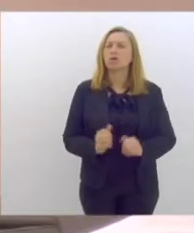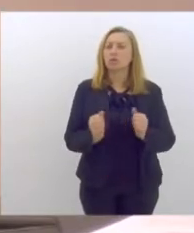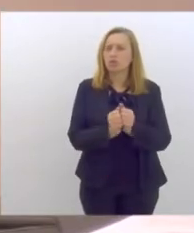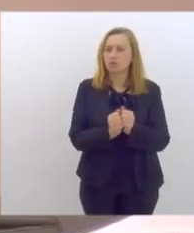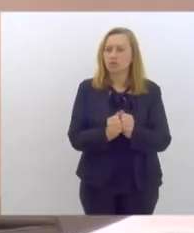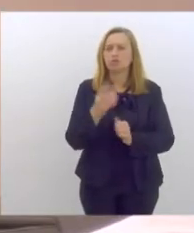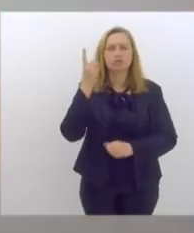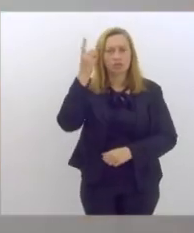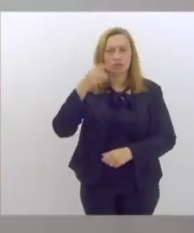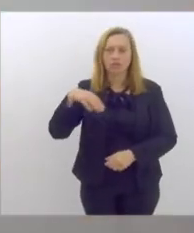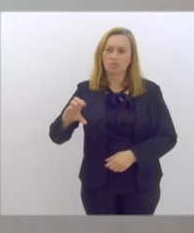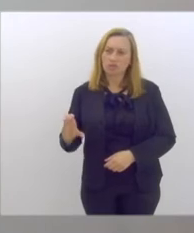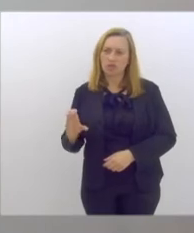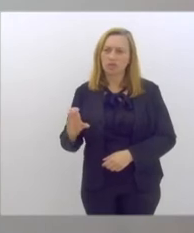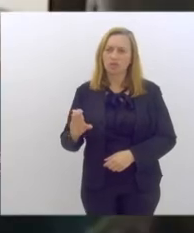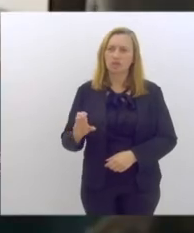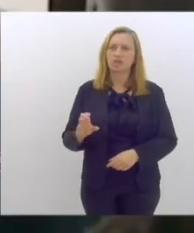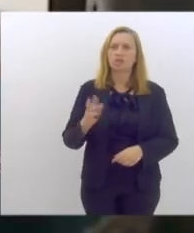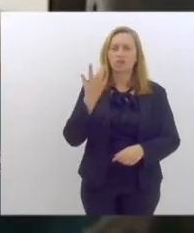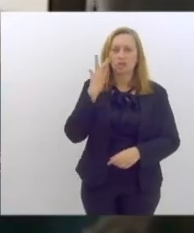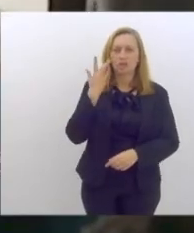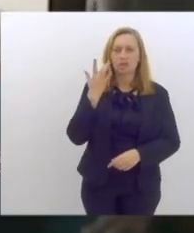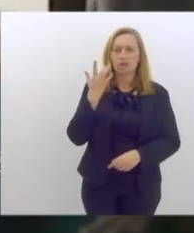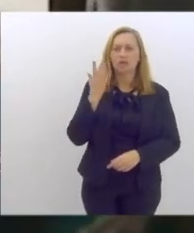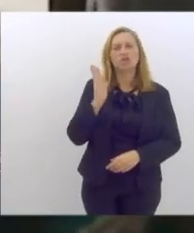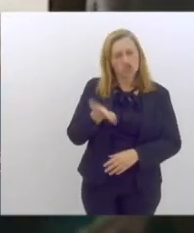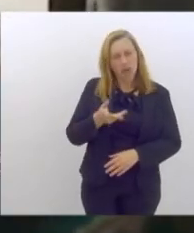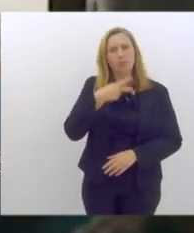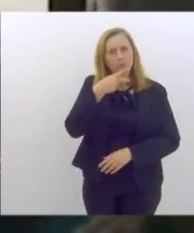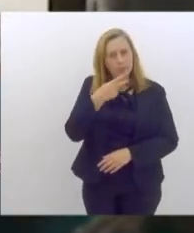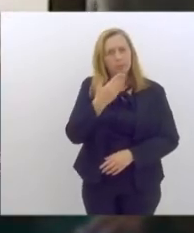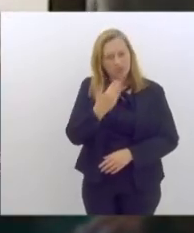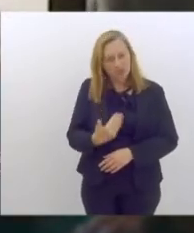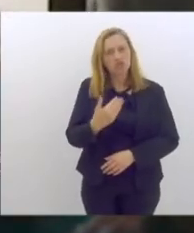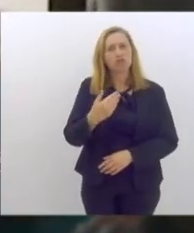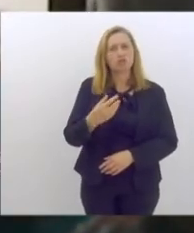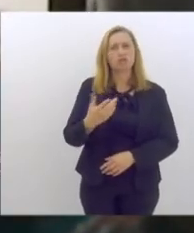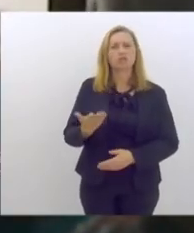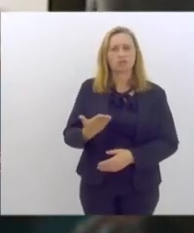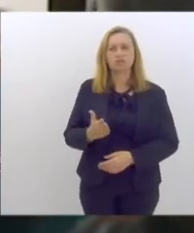conjunto acho que eles Paulo também vai pedir não já pedi